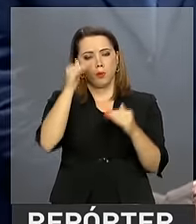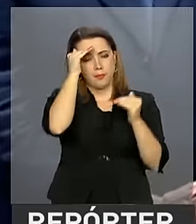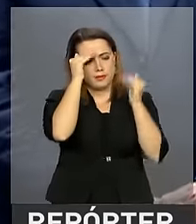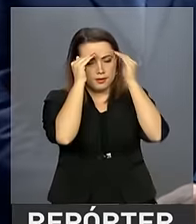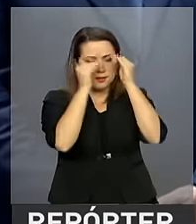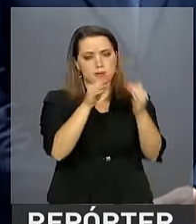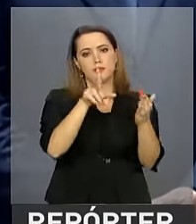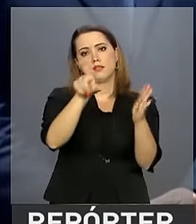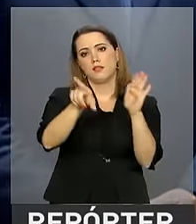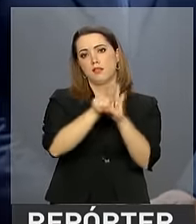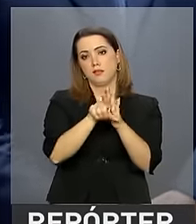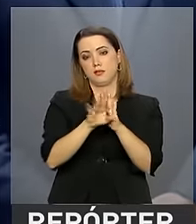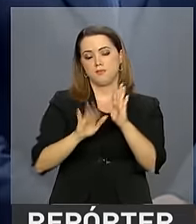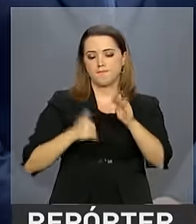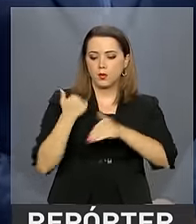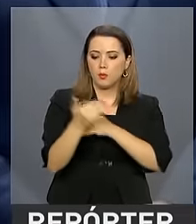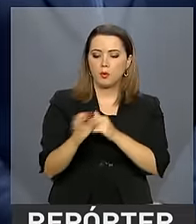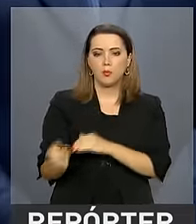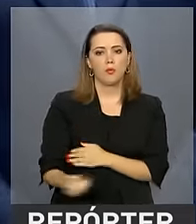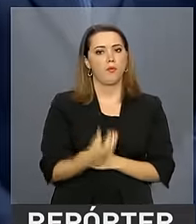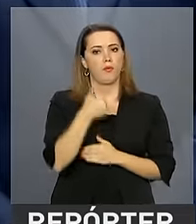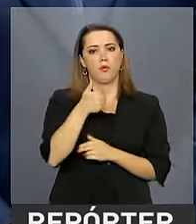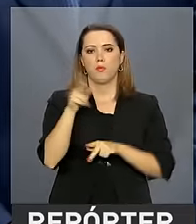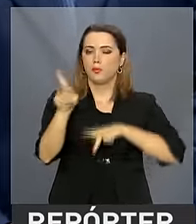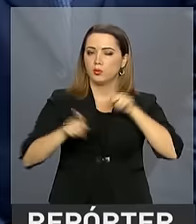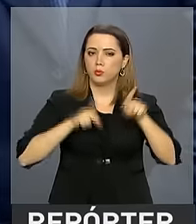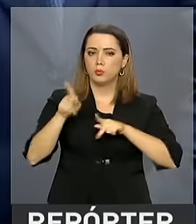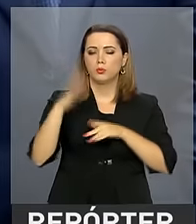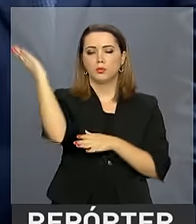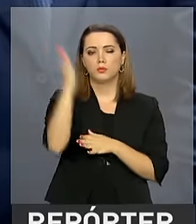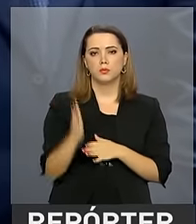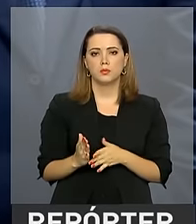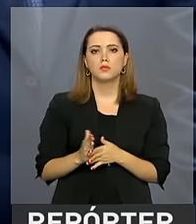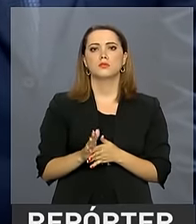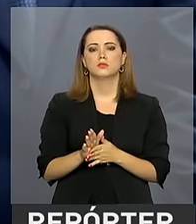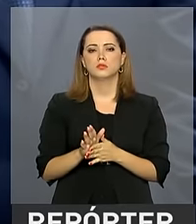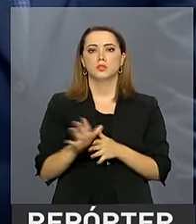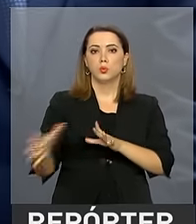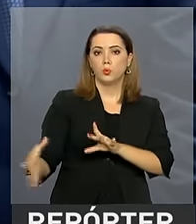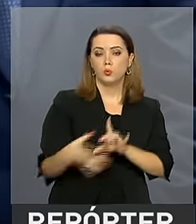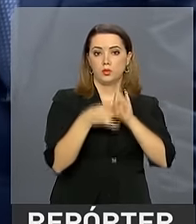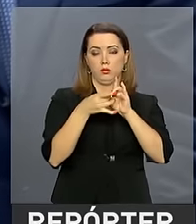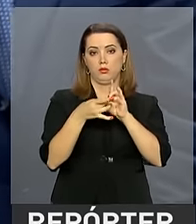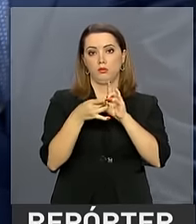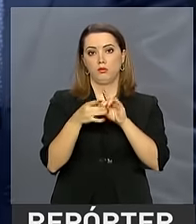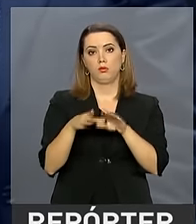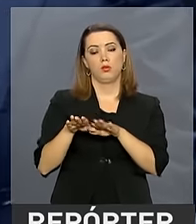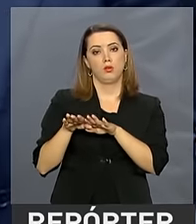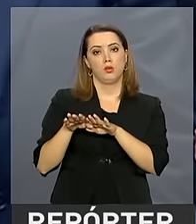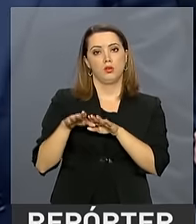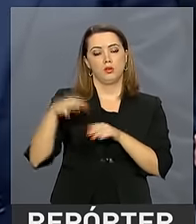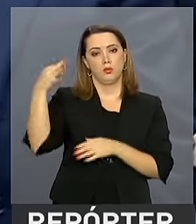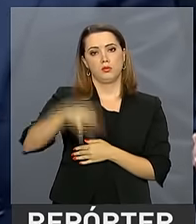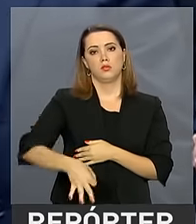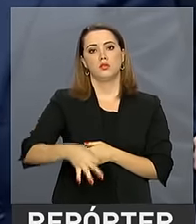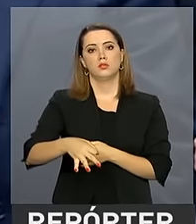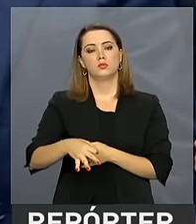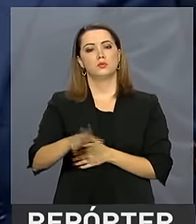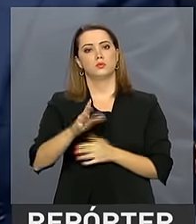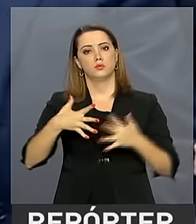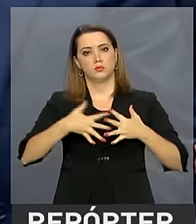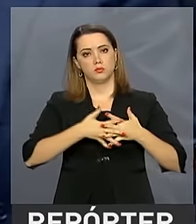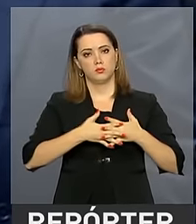leis, promover o bem geral do povo brasileiro, sustentar a união, a integridade e